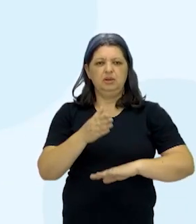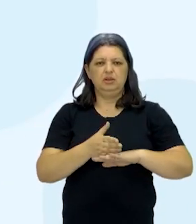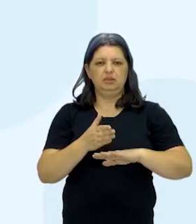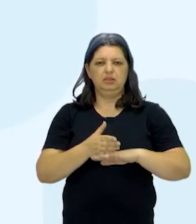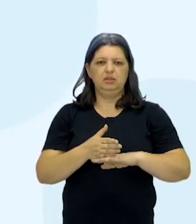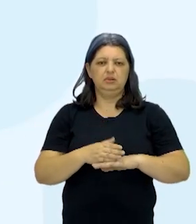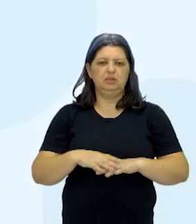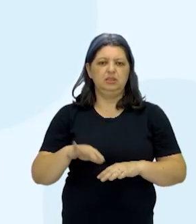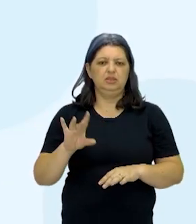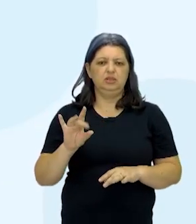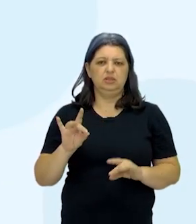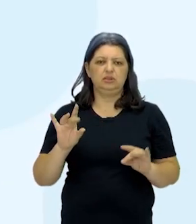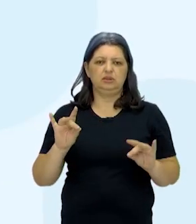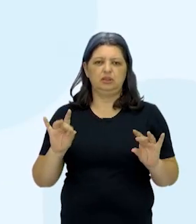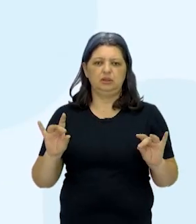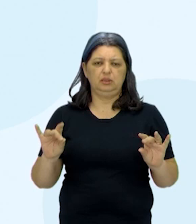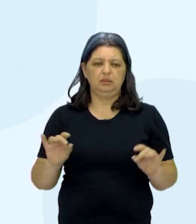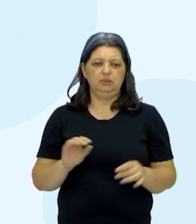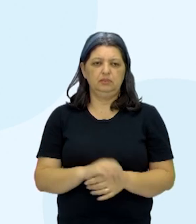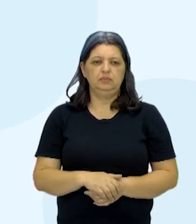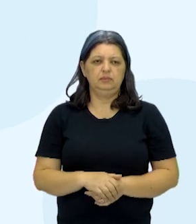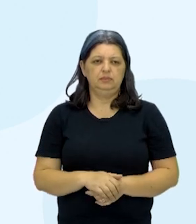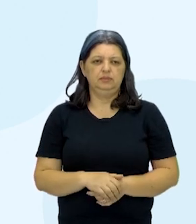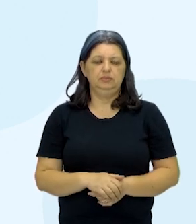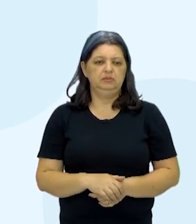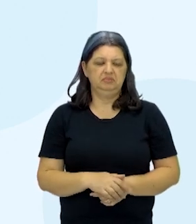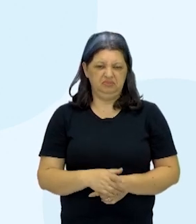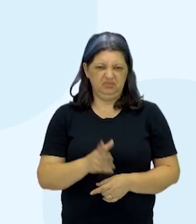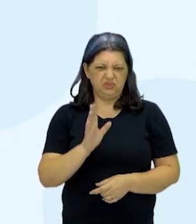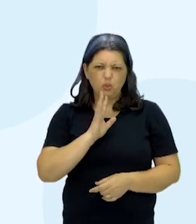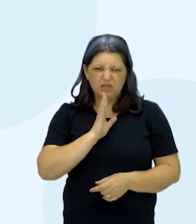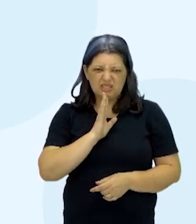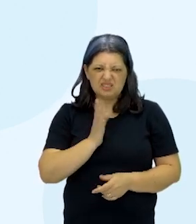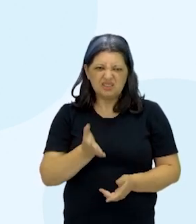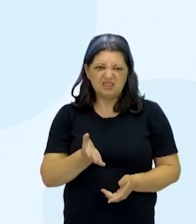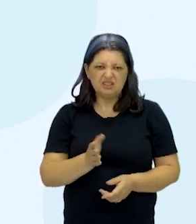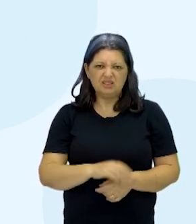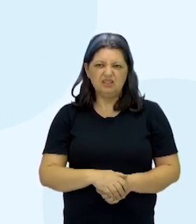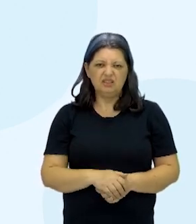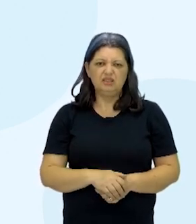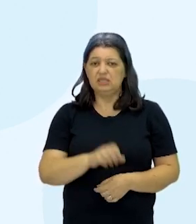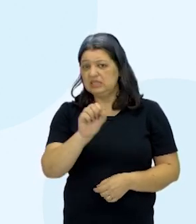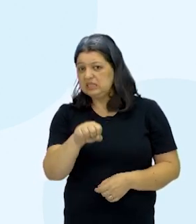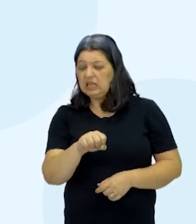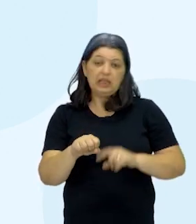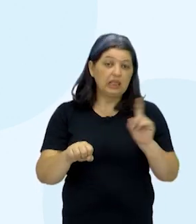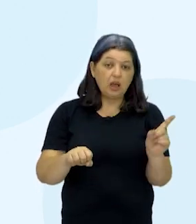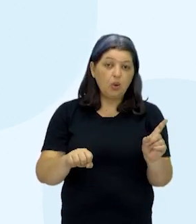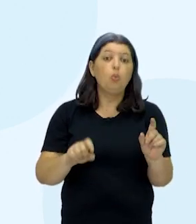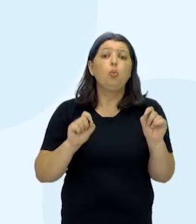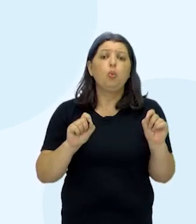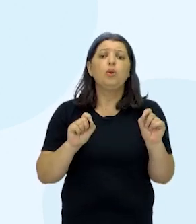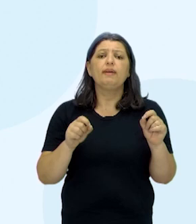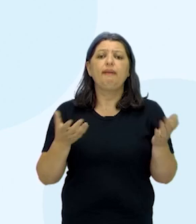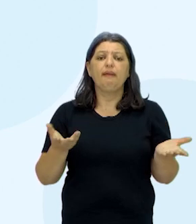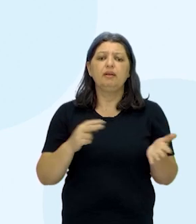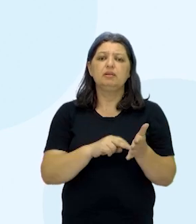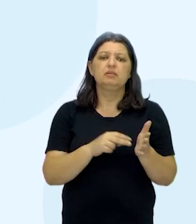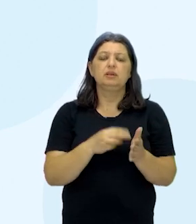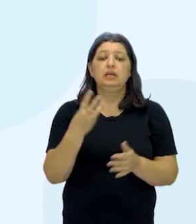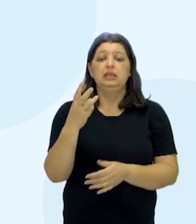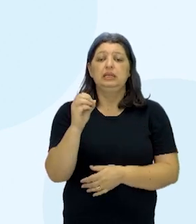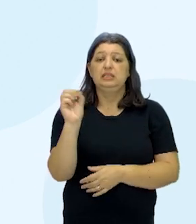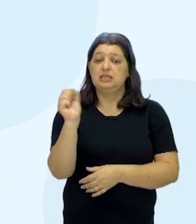líquida? Você já ouviu falar em modernidade líquida? Sim, não. O que é isso? 30 segundos,